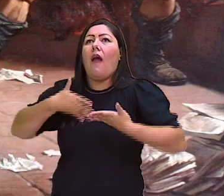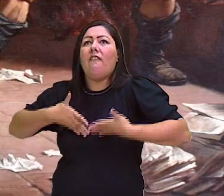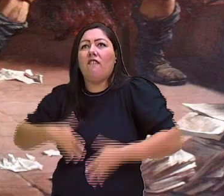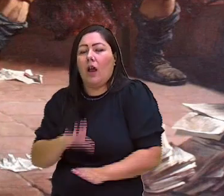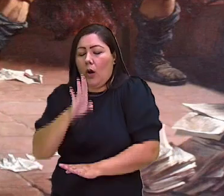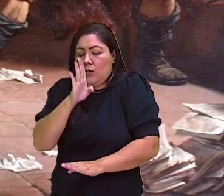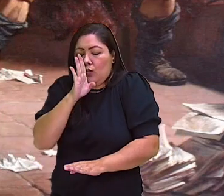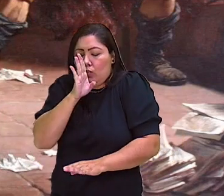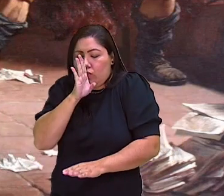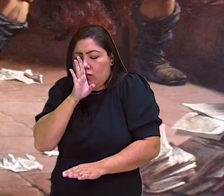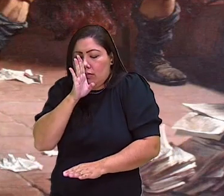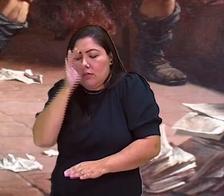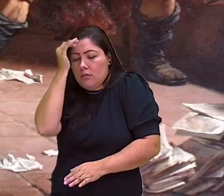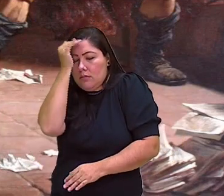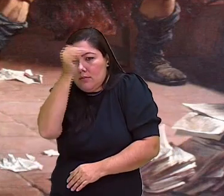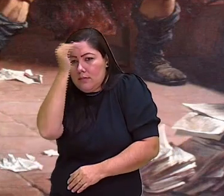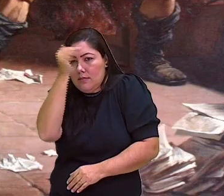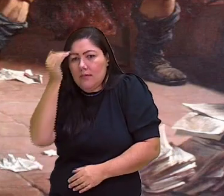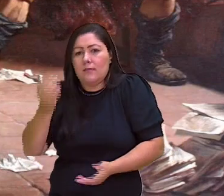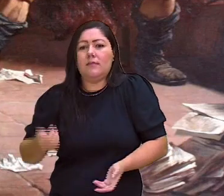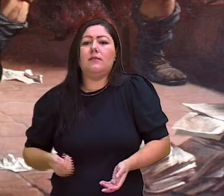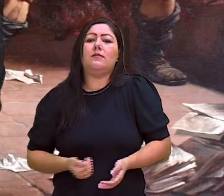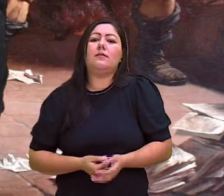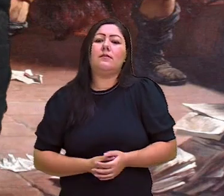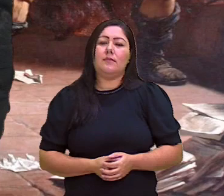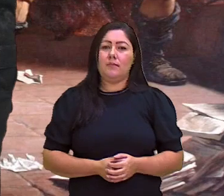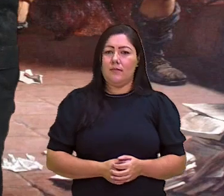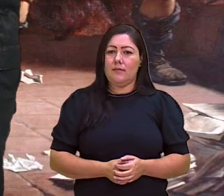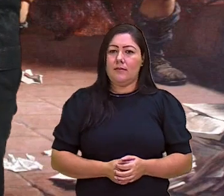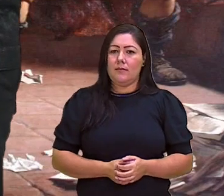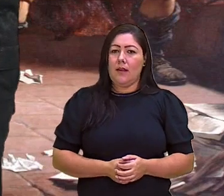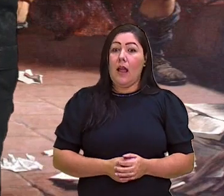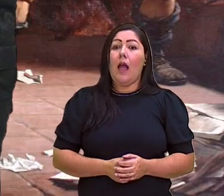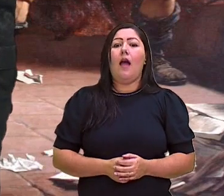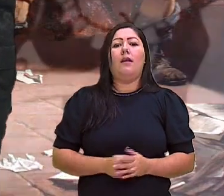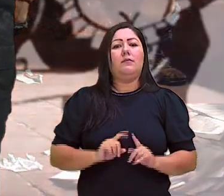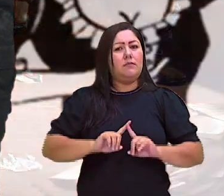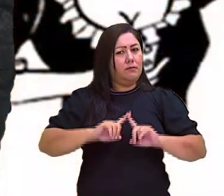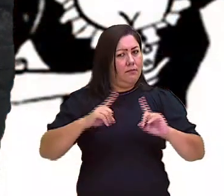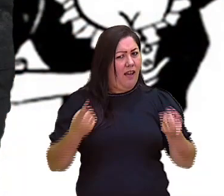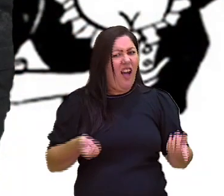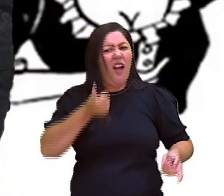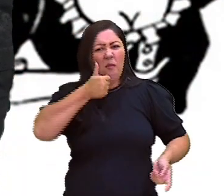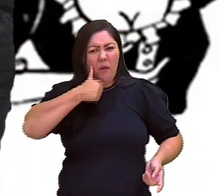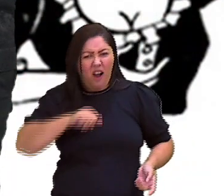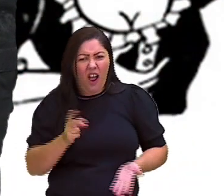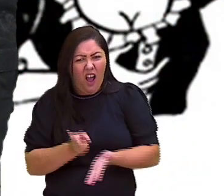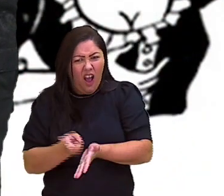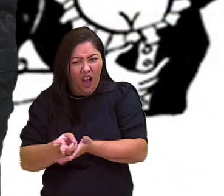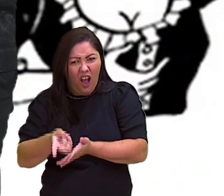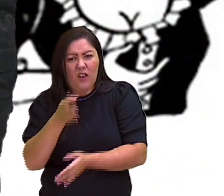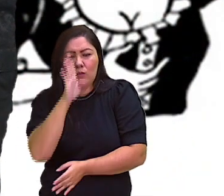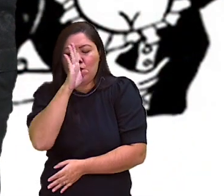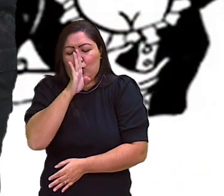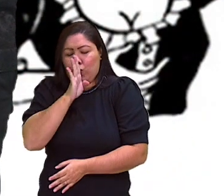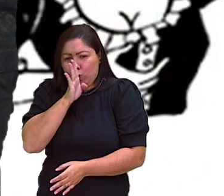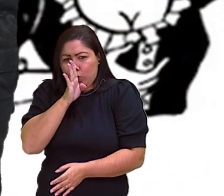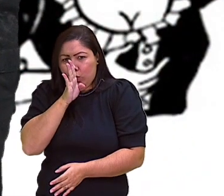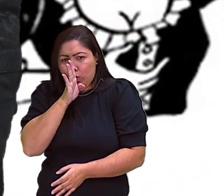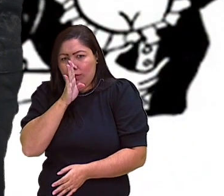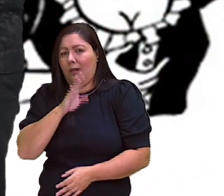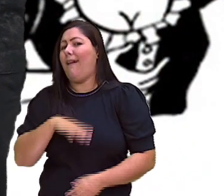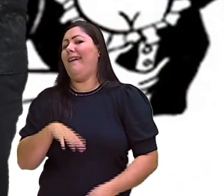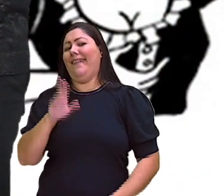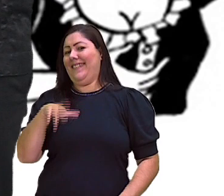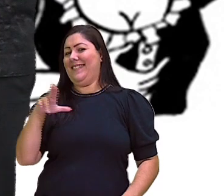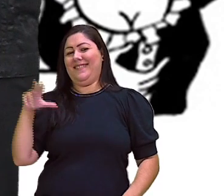submissa. Mas quem disse que as mulheres ficaram caladas?